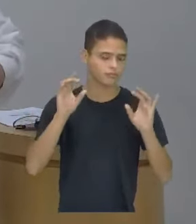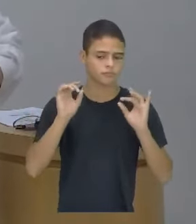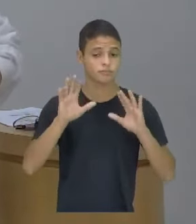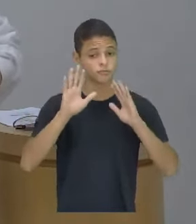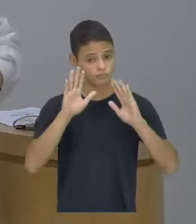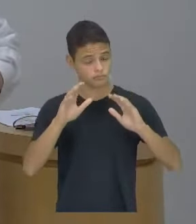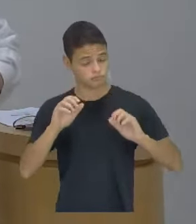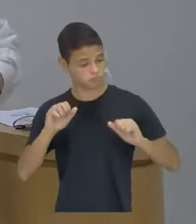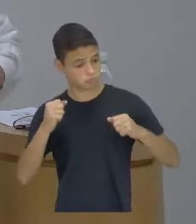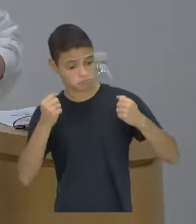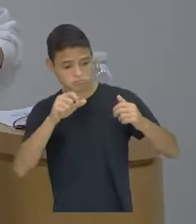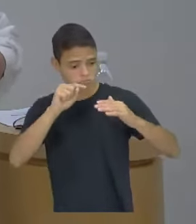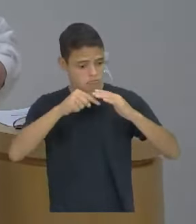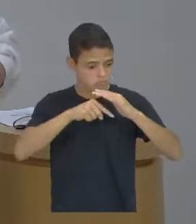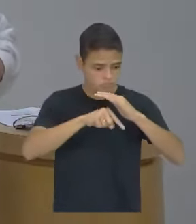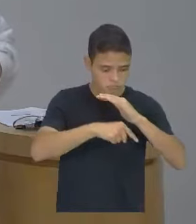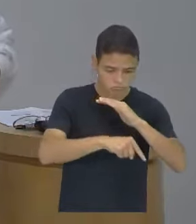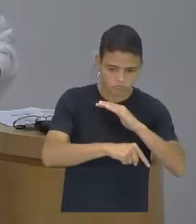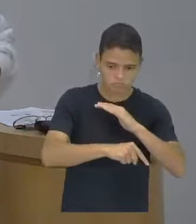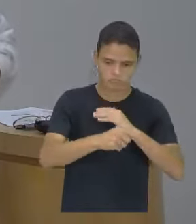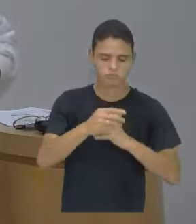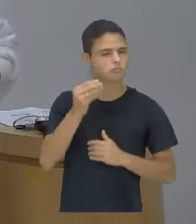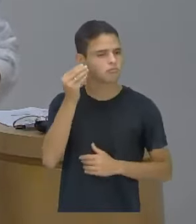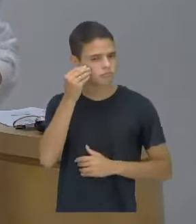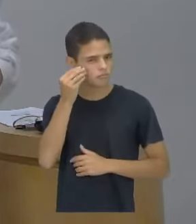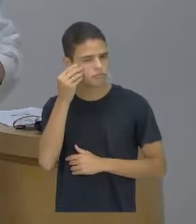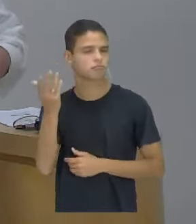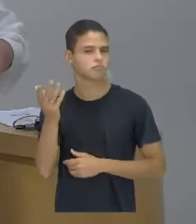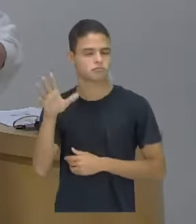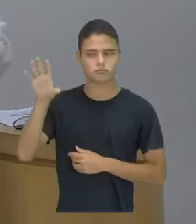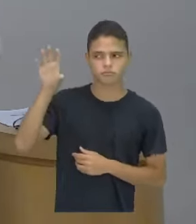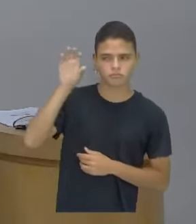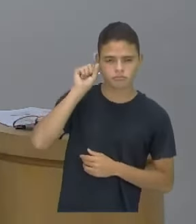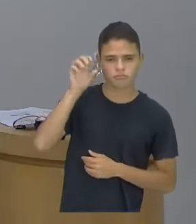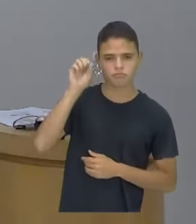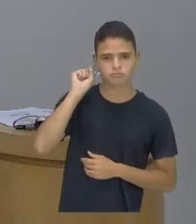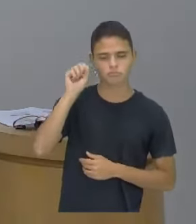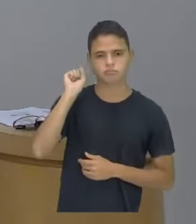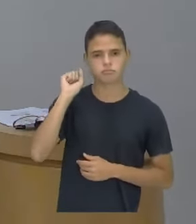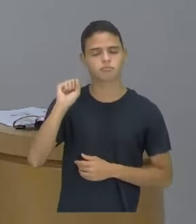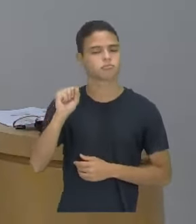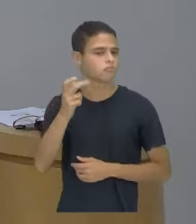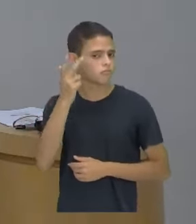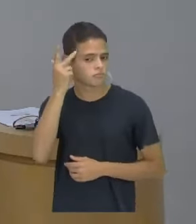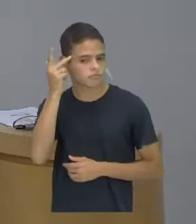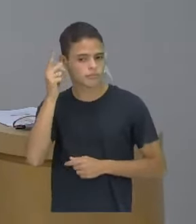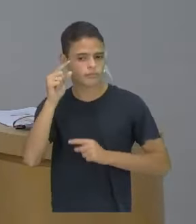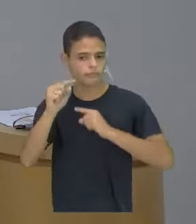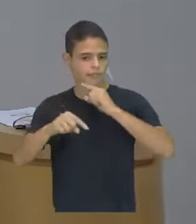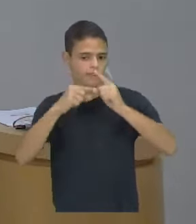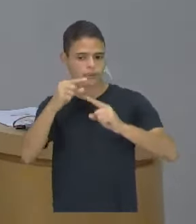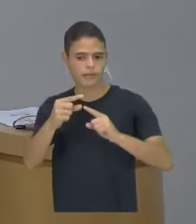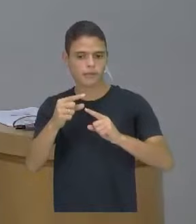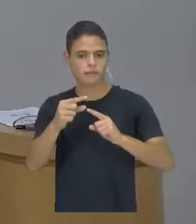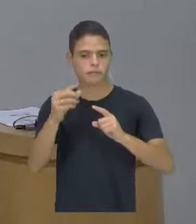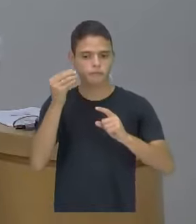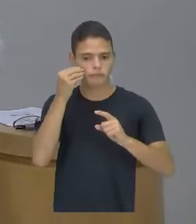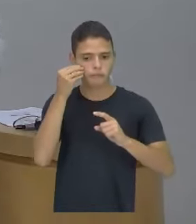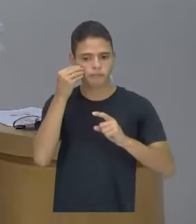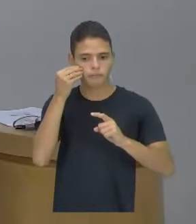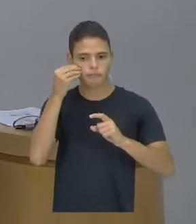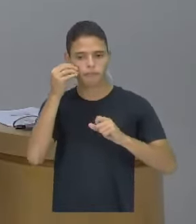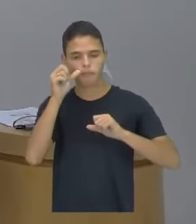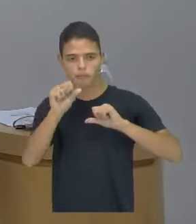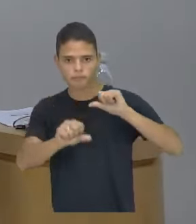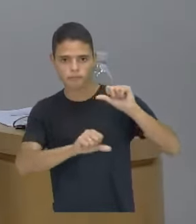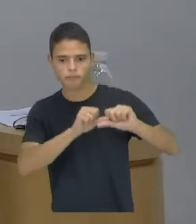expor mais à língua inglesa, então... assistam lá com o som original, bota a legenda em português, depois bota a legenda em inglês, depois tira a legenda,